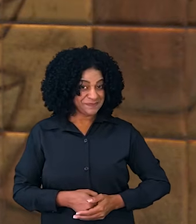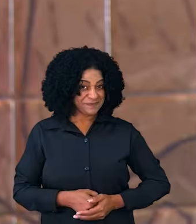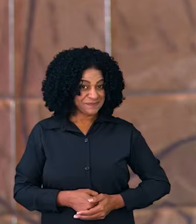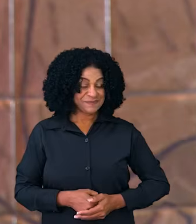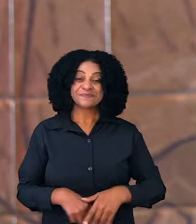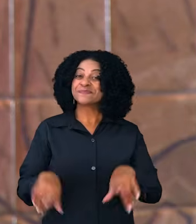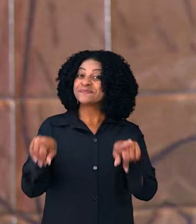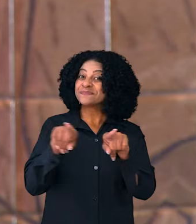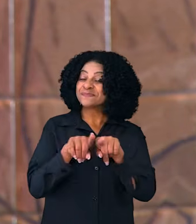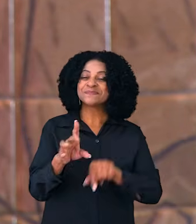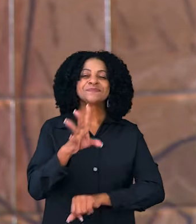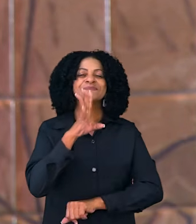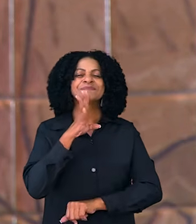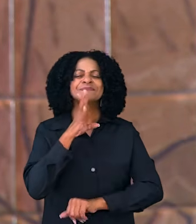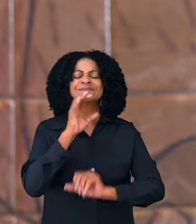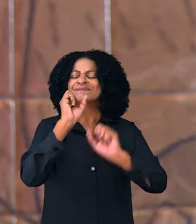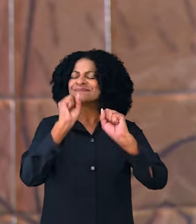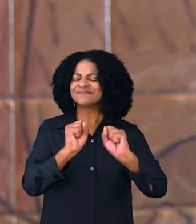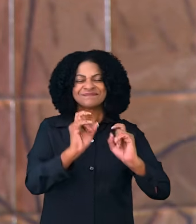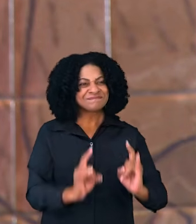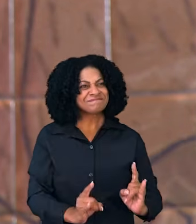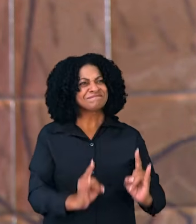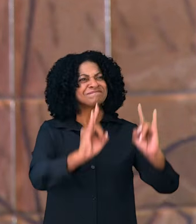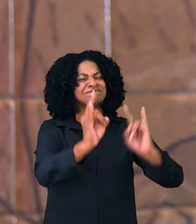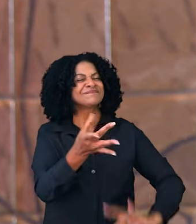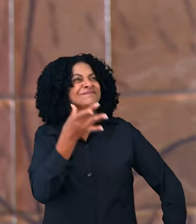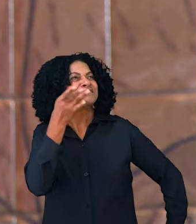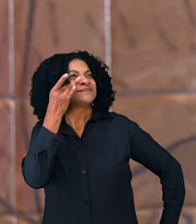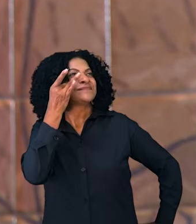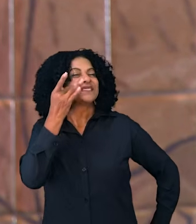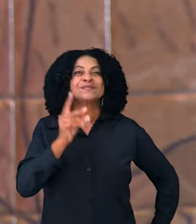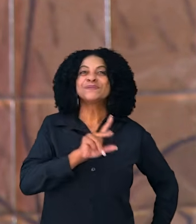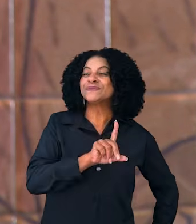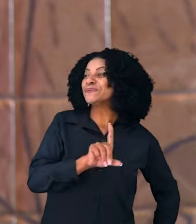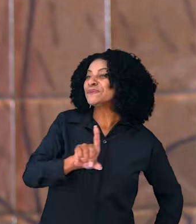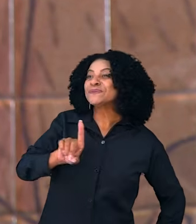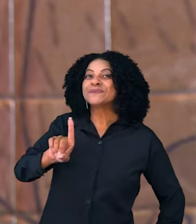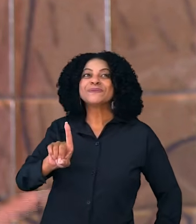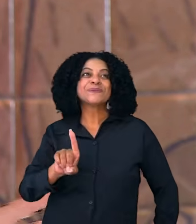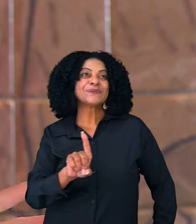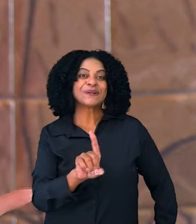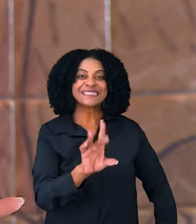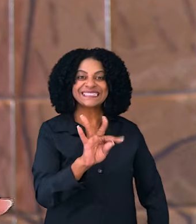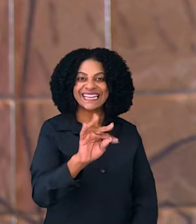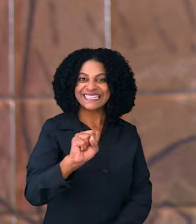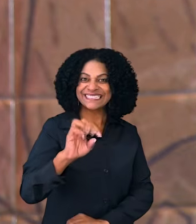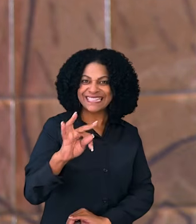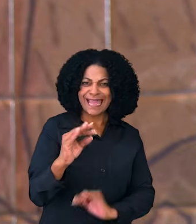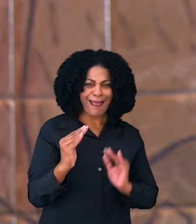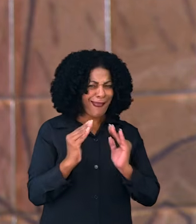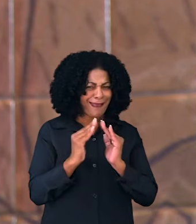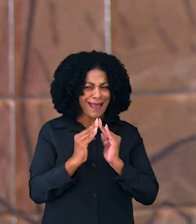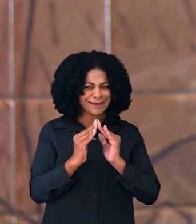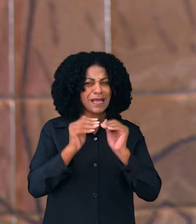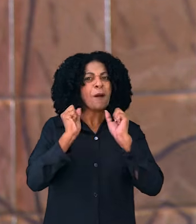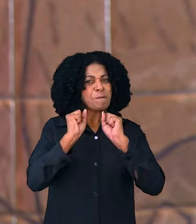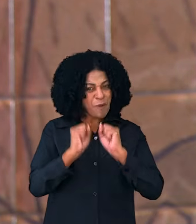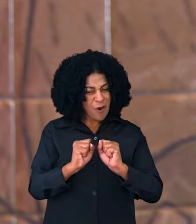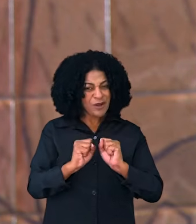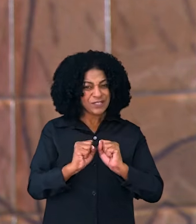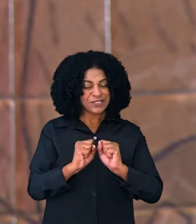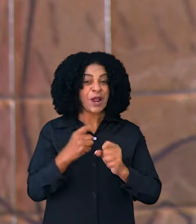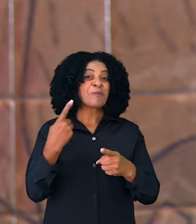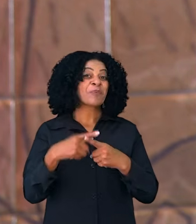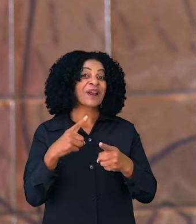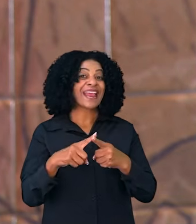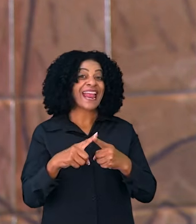cepres-visita@tst.jus.br. E além de conhecer o prédio de forma presencial, dá para conhecer o TST sem sair de casa. O Memorial Virtual tem um